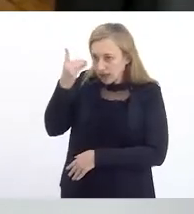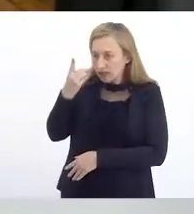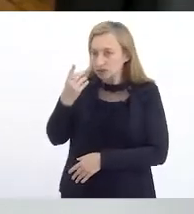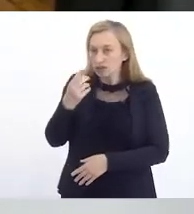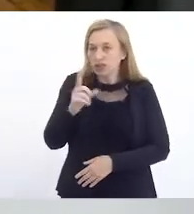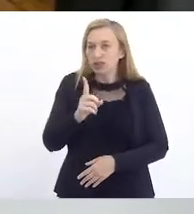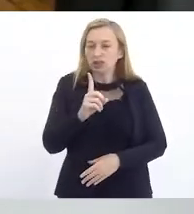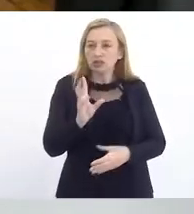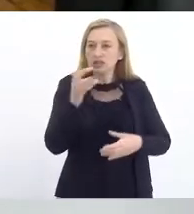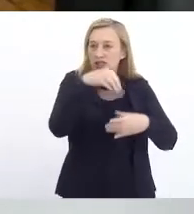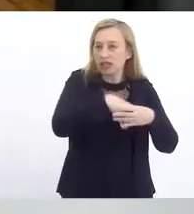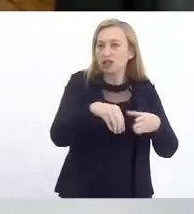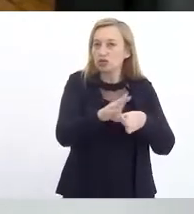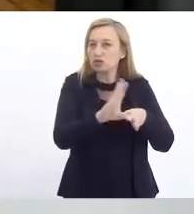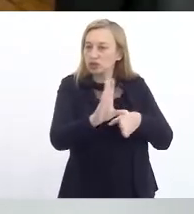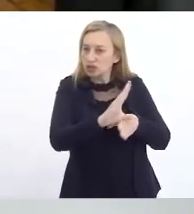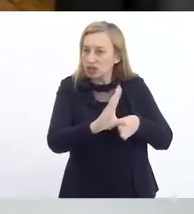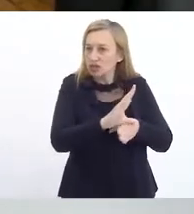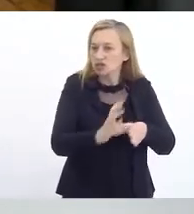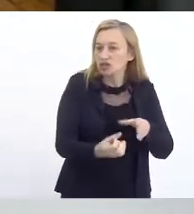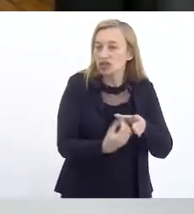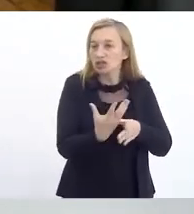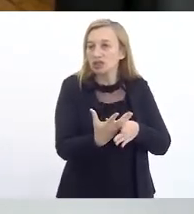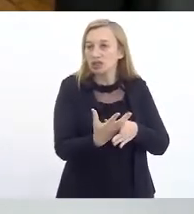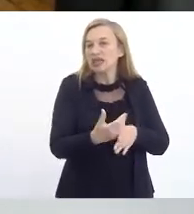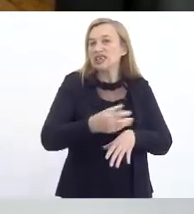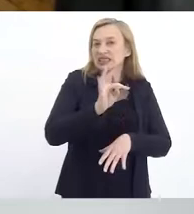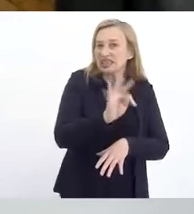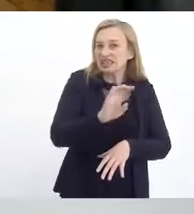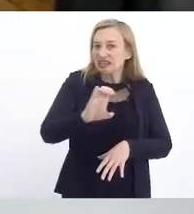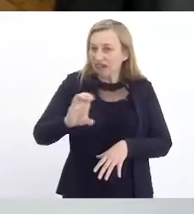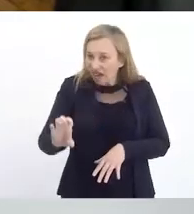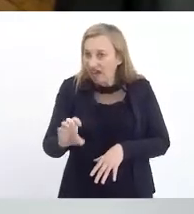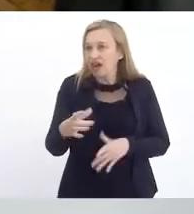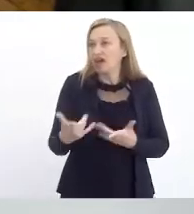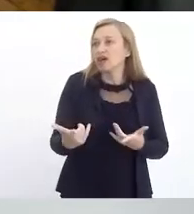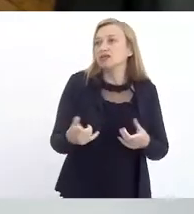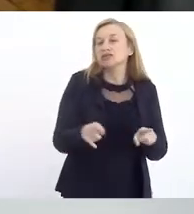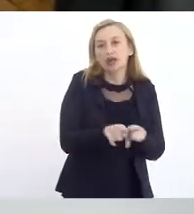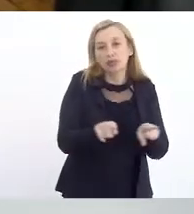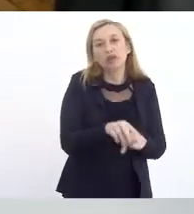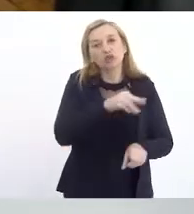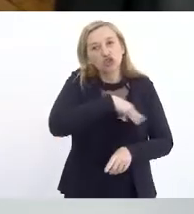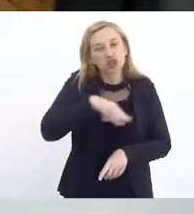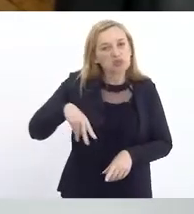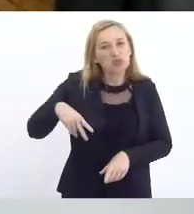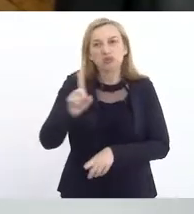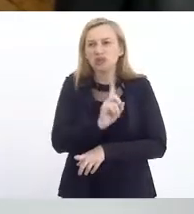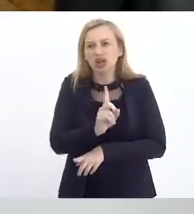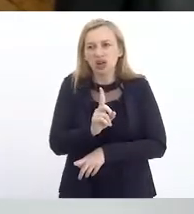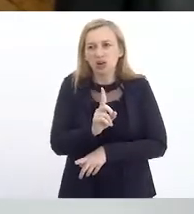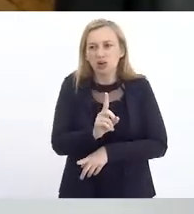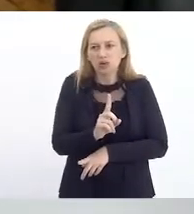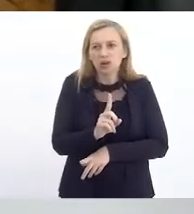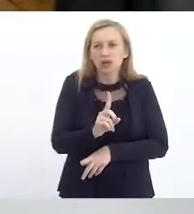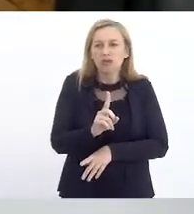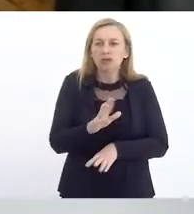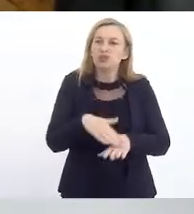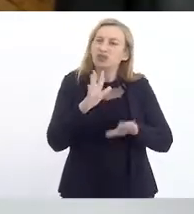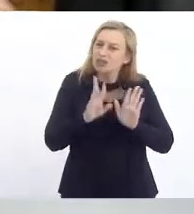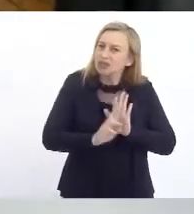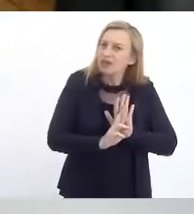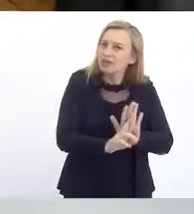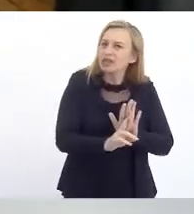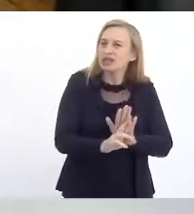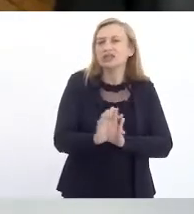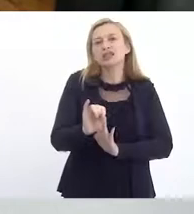devam estar no conselho consultivo, que na verdade o TCE, talvez também o Ministério Público não, né, uma coisa mais de representação da